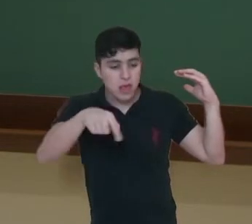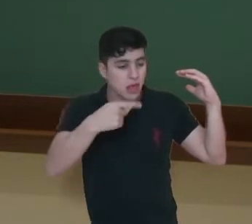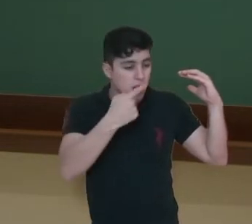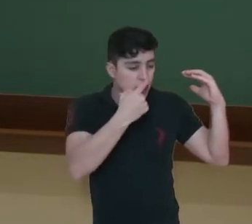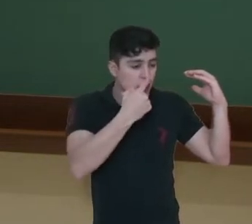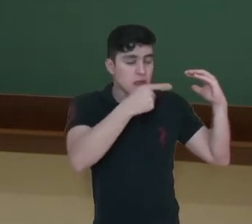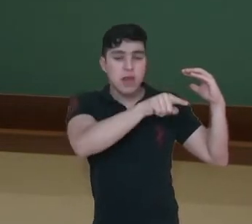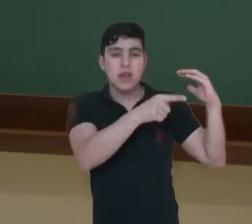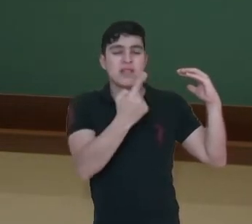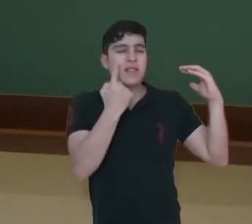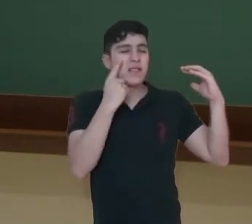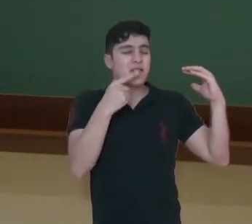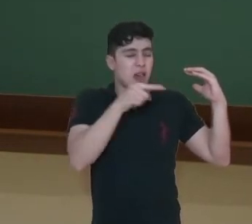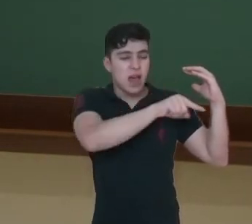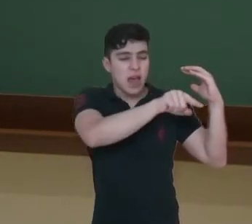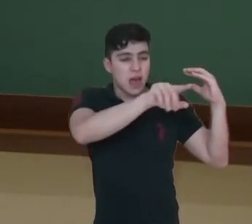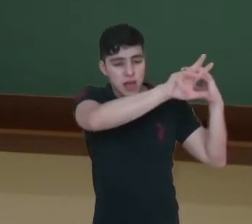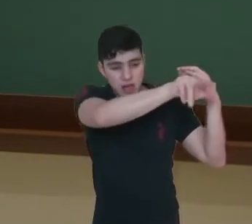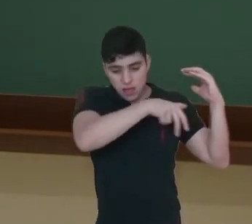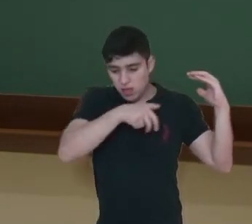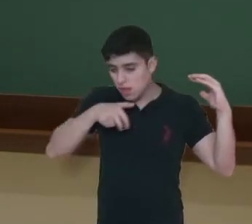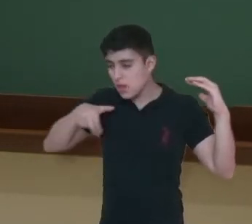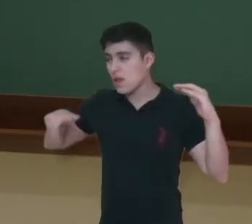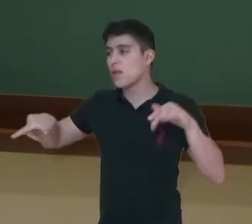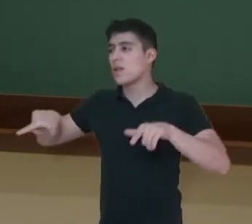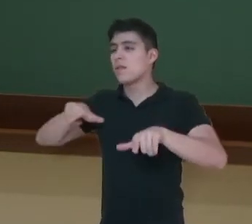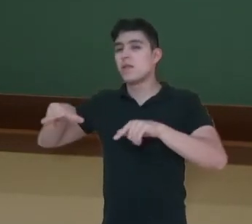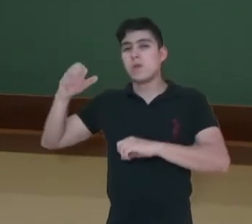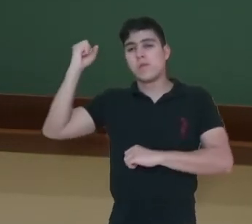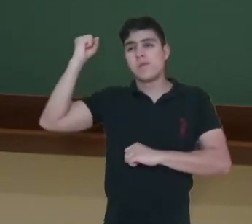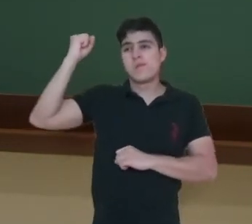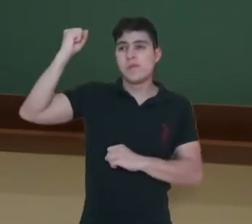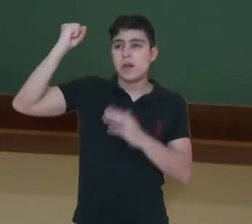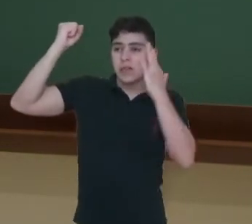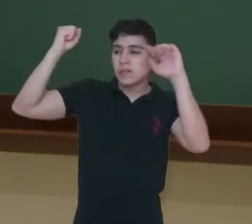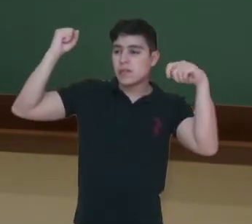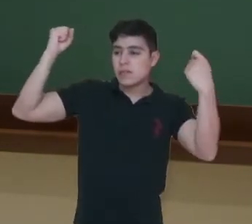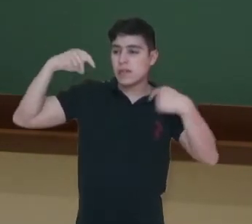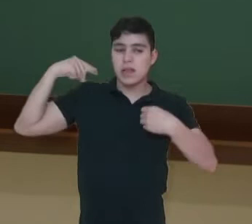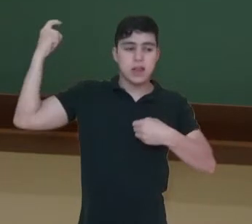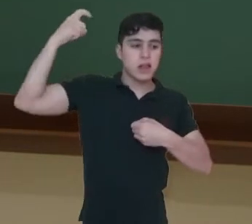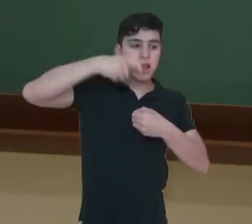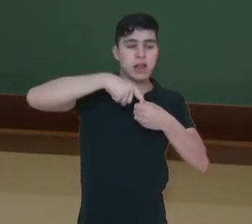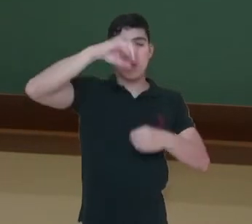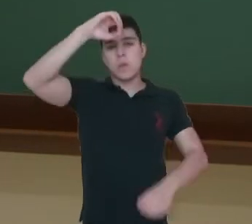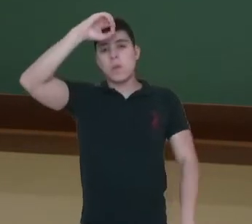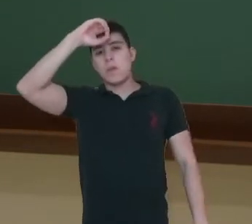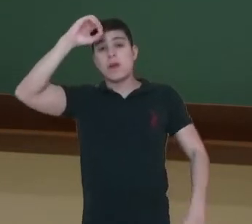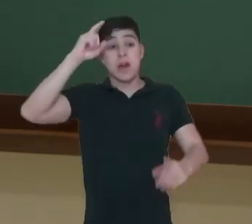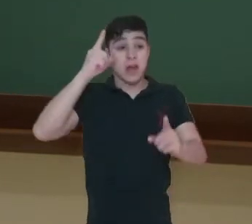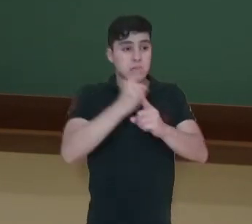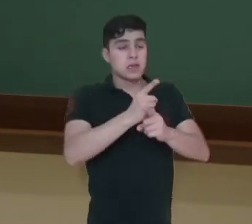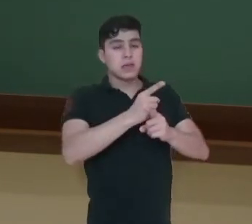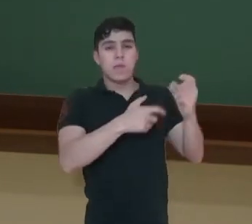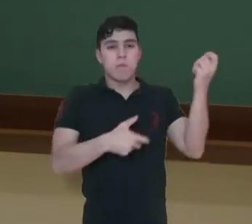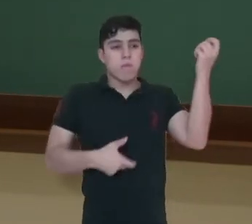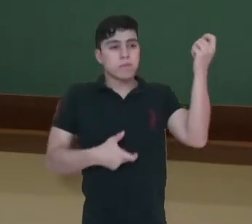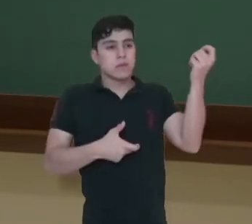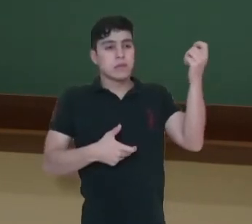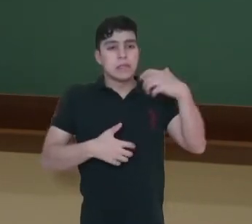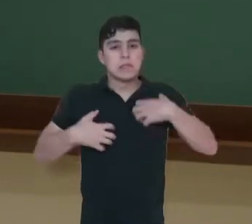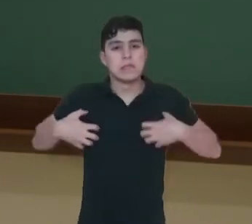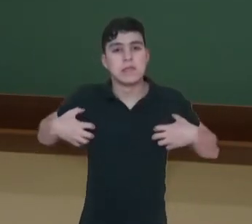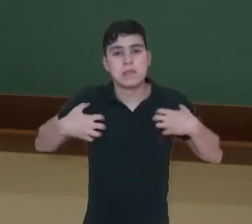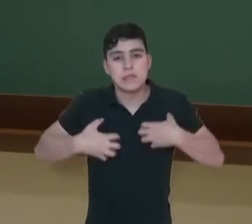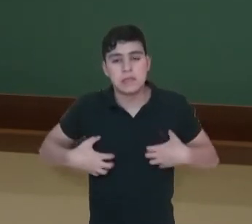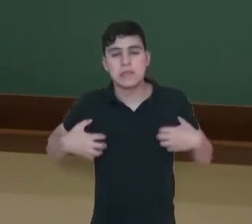como é que é a vida dele? Como é que ele sai de casa para ir trabalhar? Ele sabe se ele vai conseguir voltar. Quando ele encontra bandidos no meio, o que vai acontecer? Quando ele